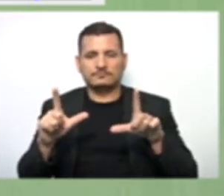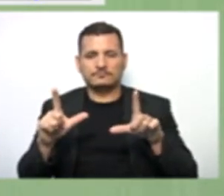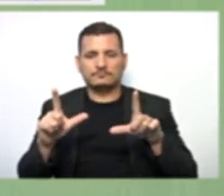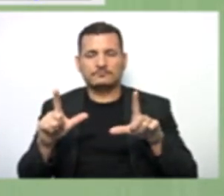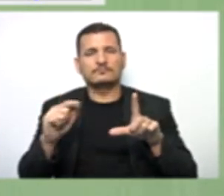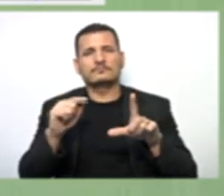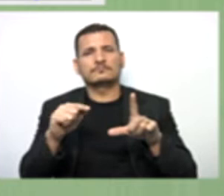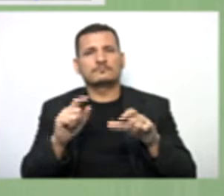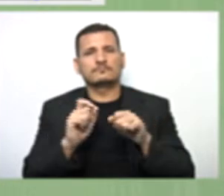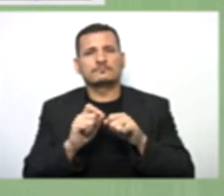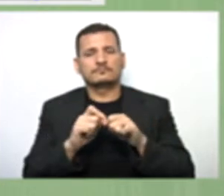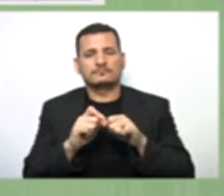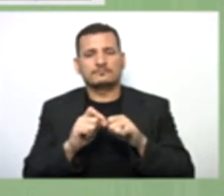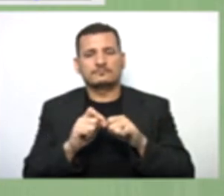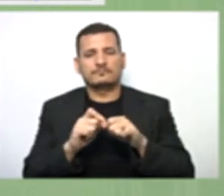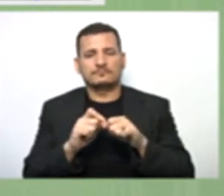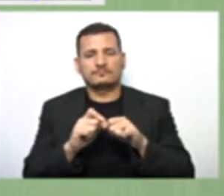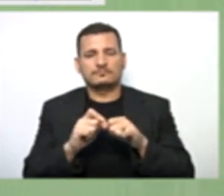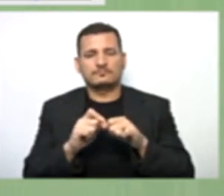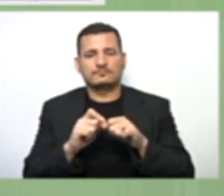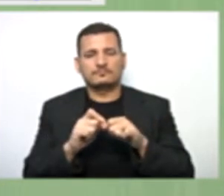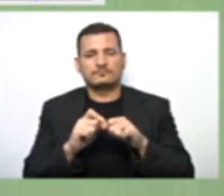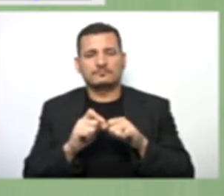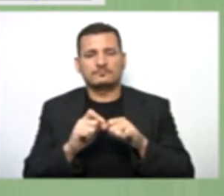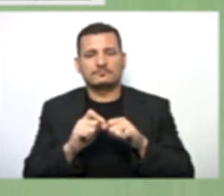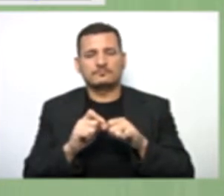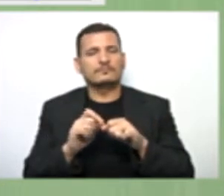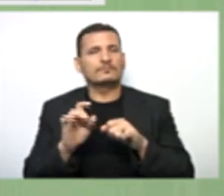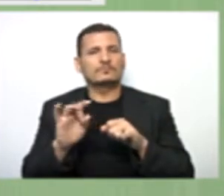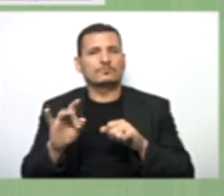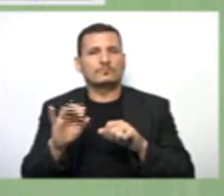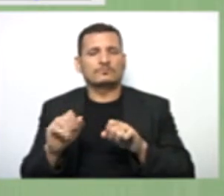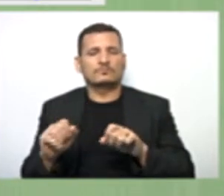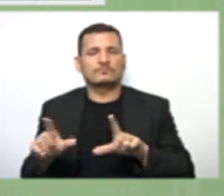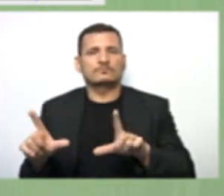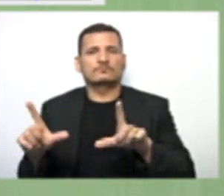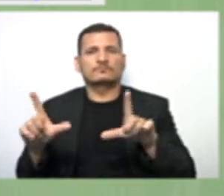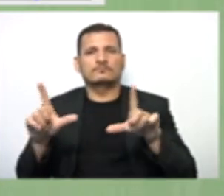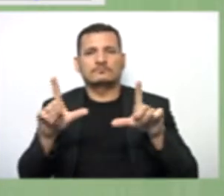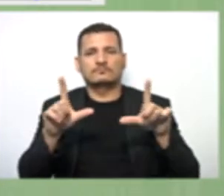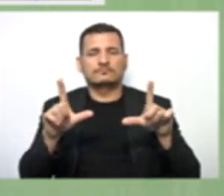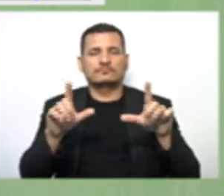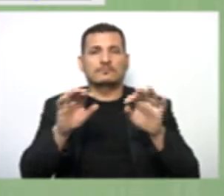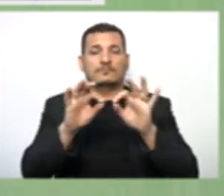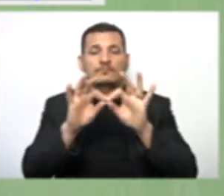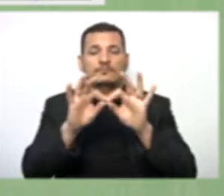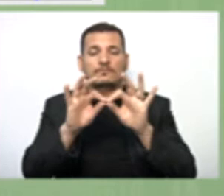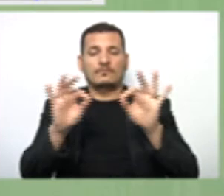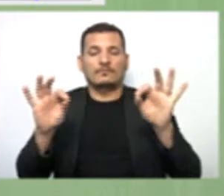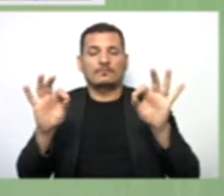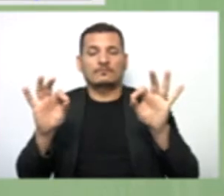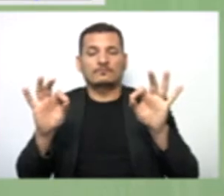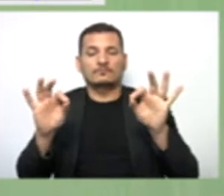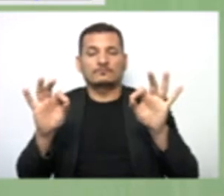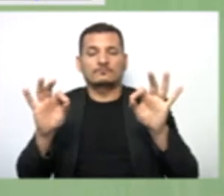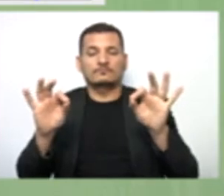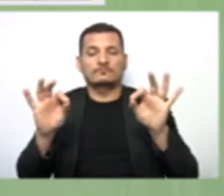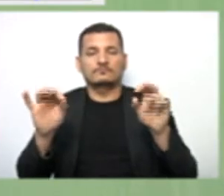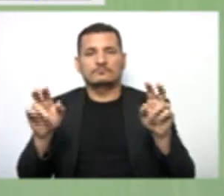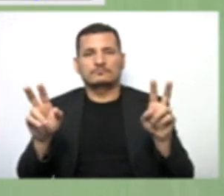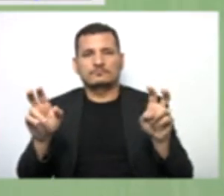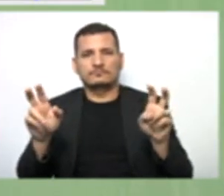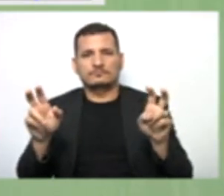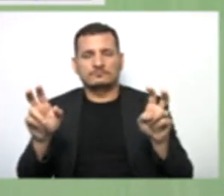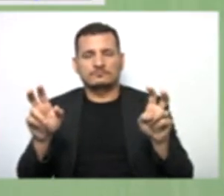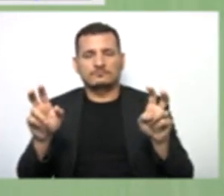ele vai fazer o quê? Ele vai apenas exibir na tela o que a gente destacou, que é o texto